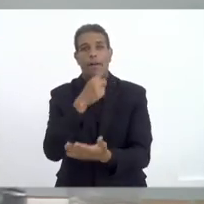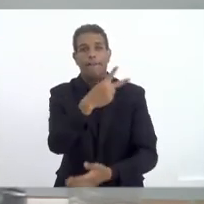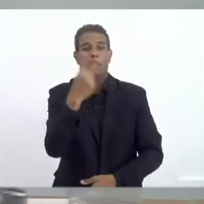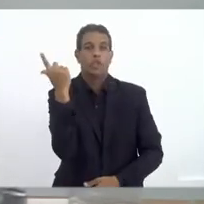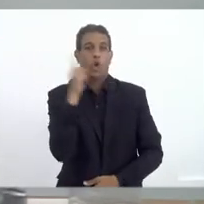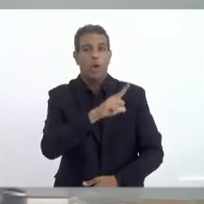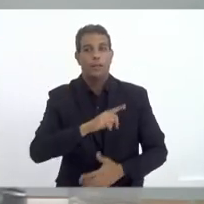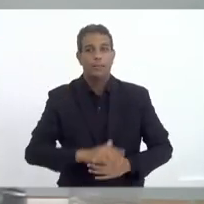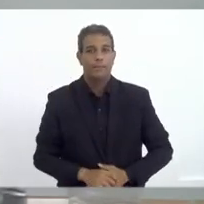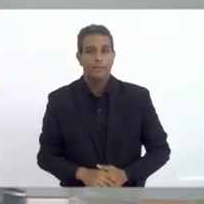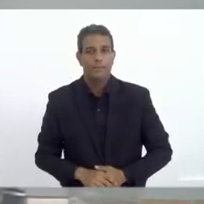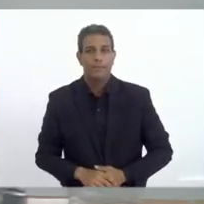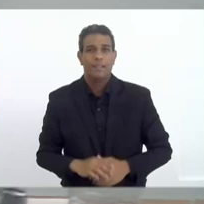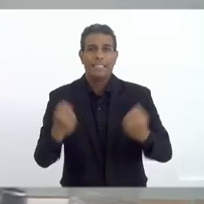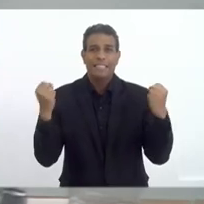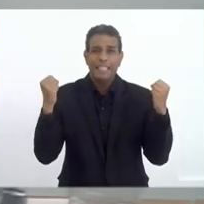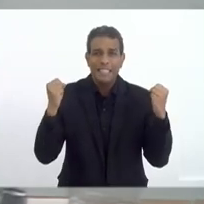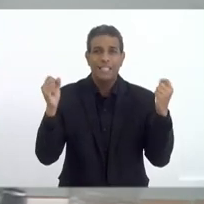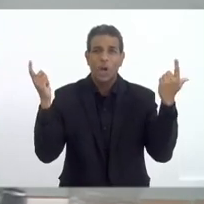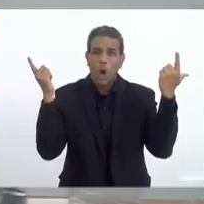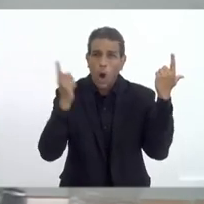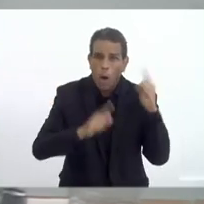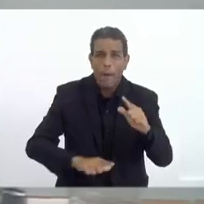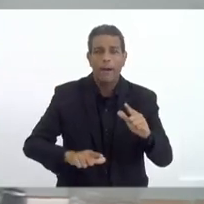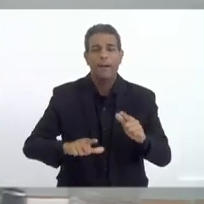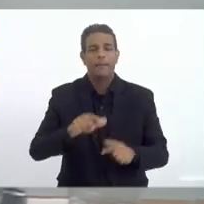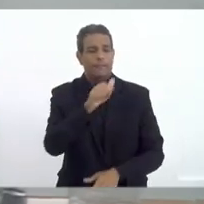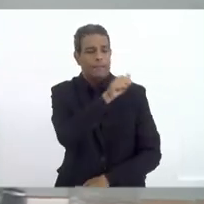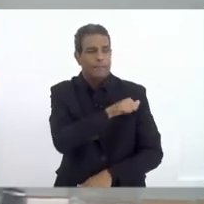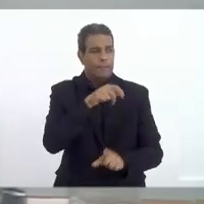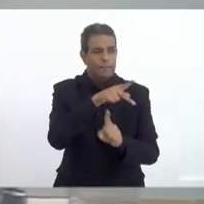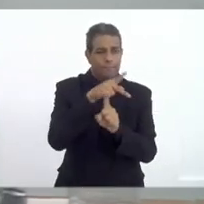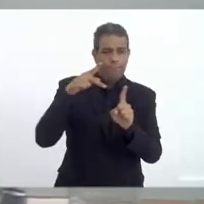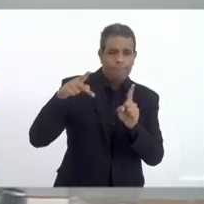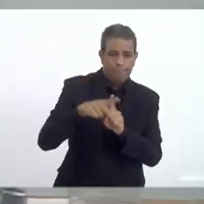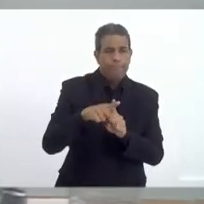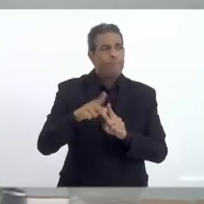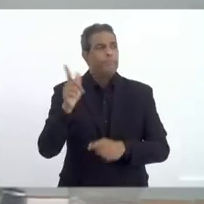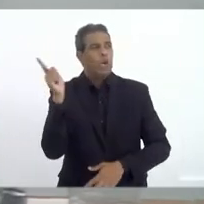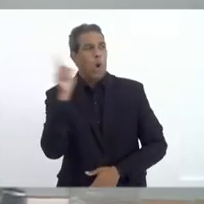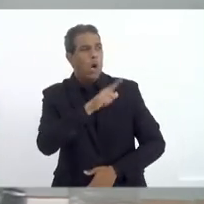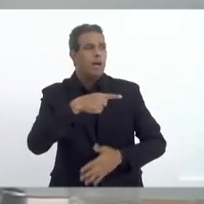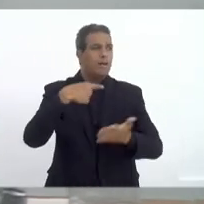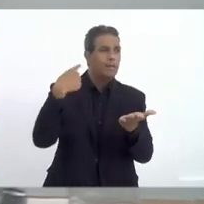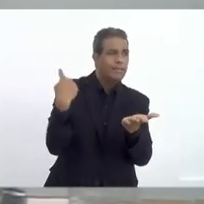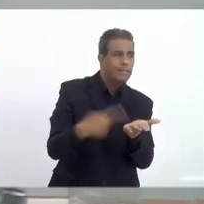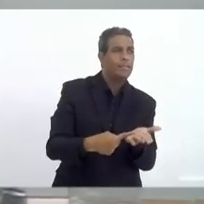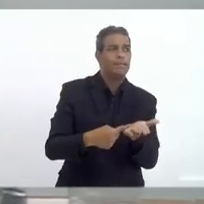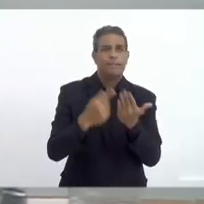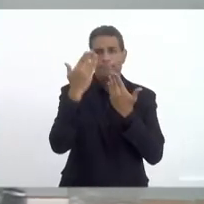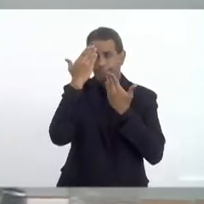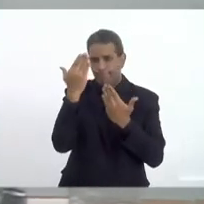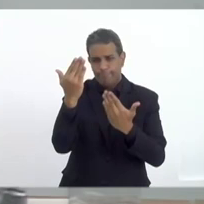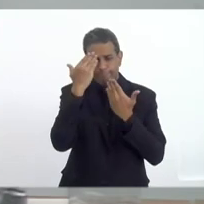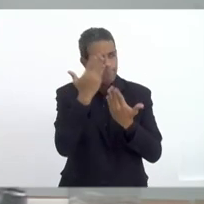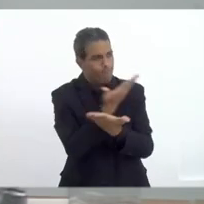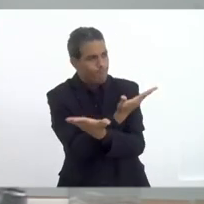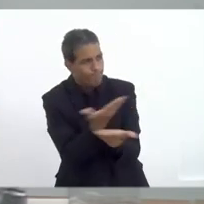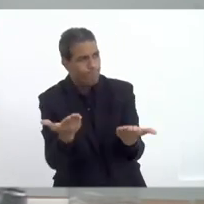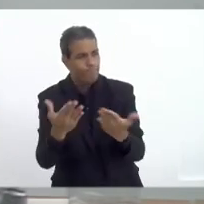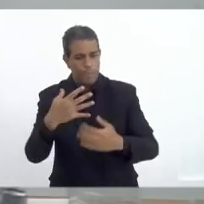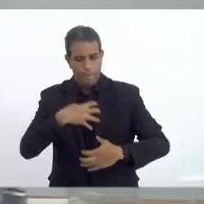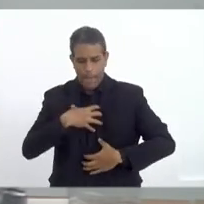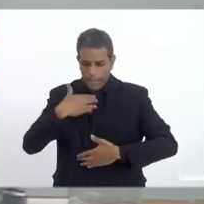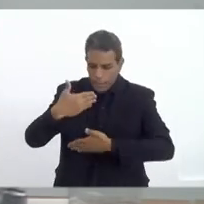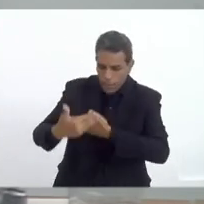22. Não vou pagar flexão na formatura do Rio Previdência, mas estarei lá, certamente, prestigiando, ainda esse